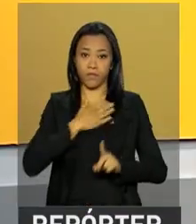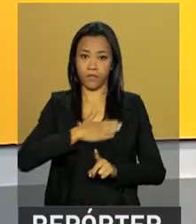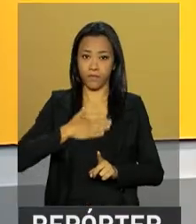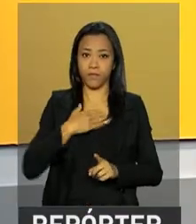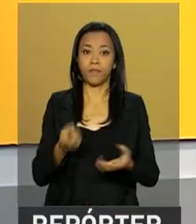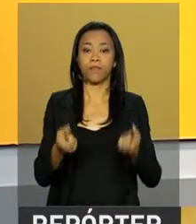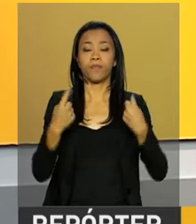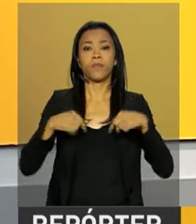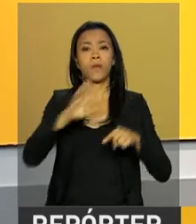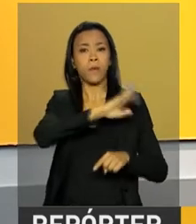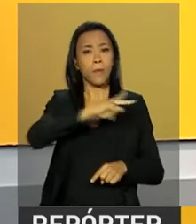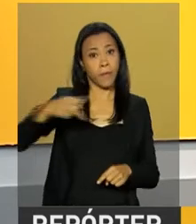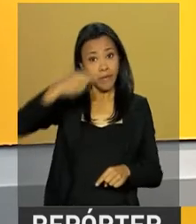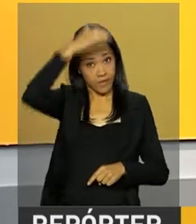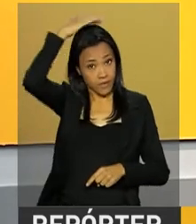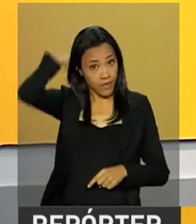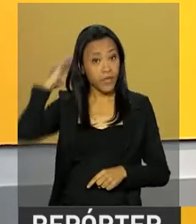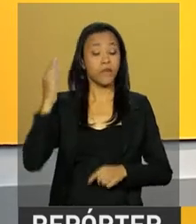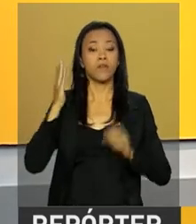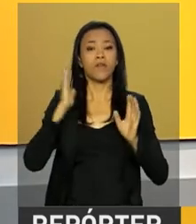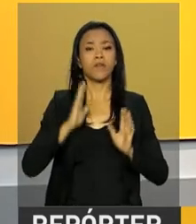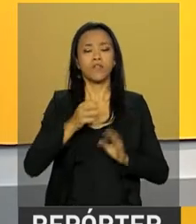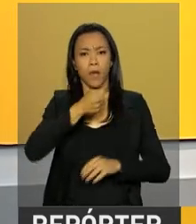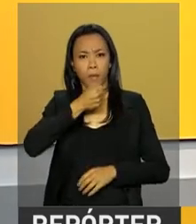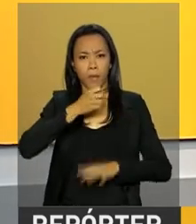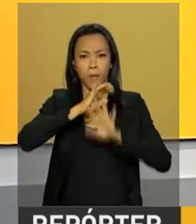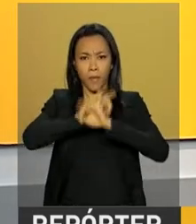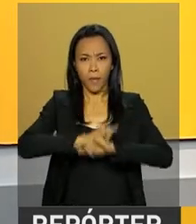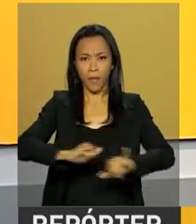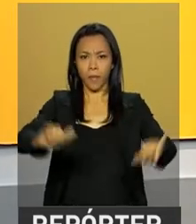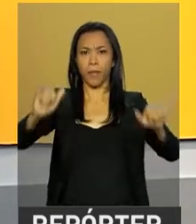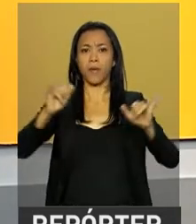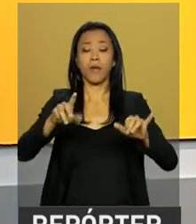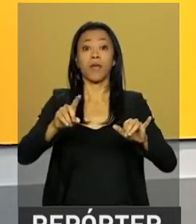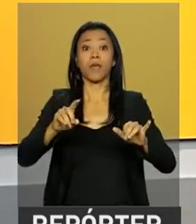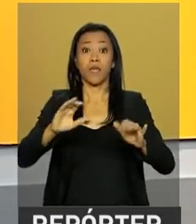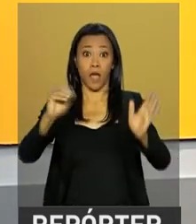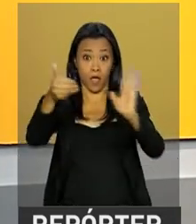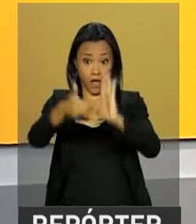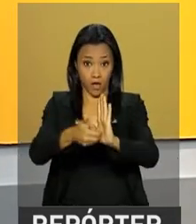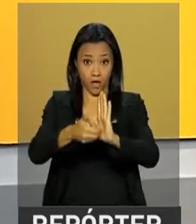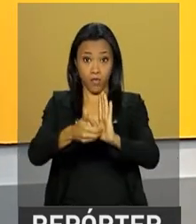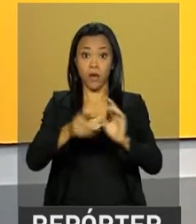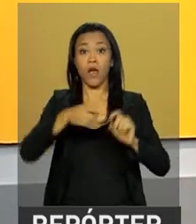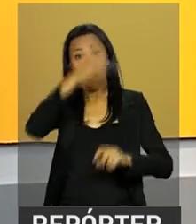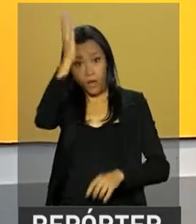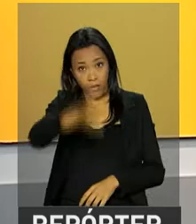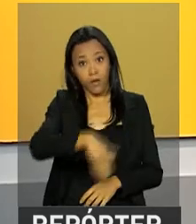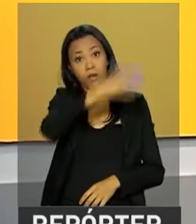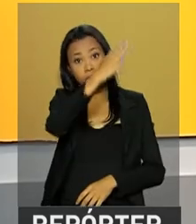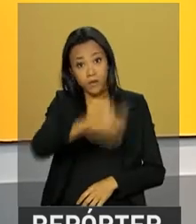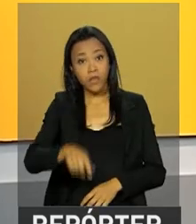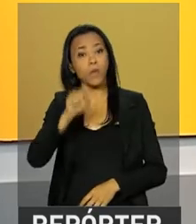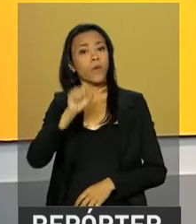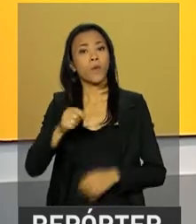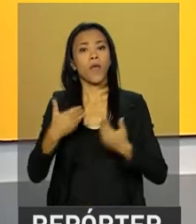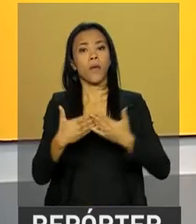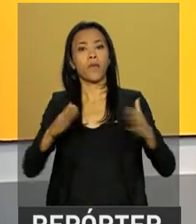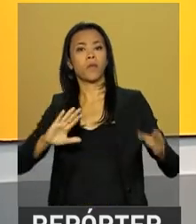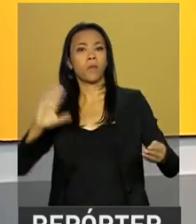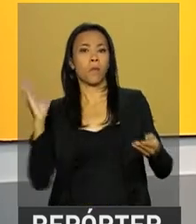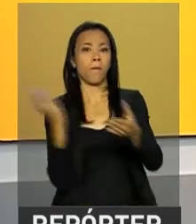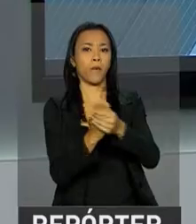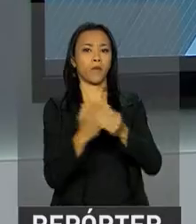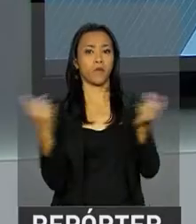o presidente michel temer fez um pronunciamento logo depois que a câmara dos deputados rejeitou a abertura de um processo contra